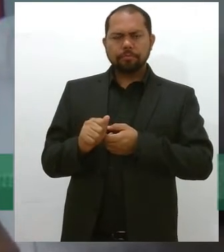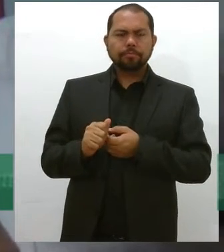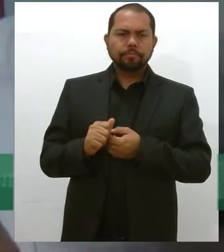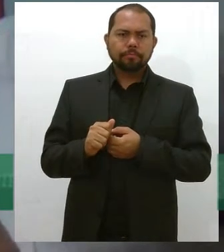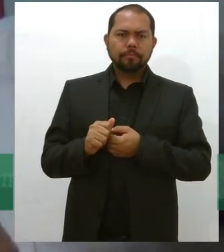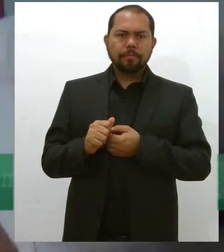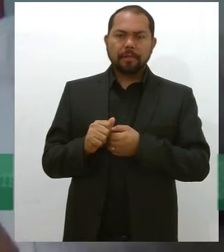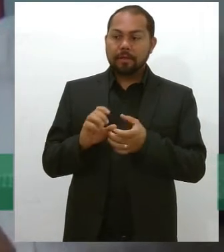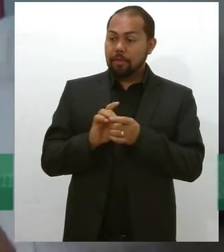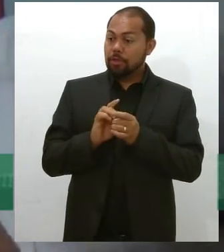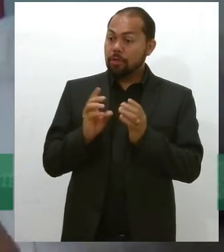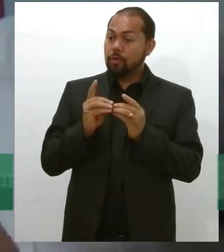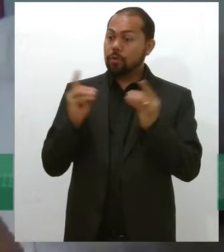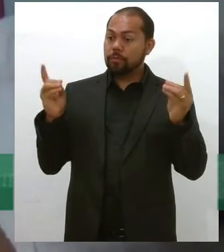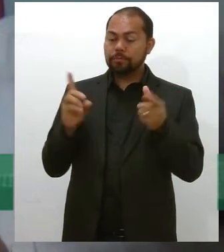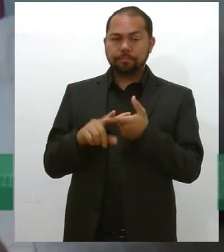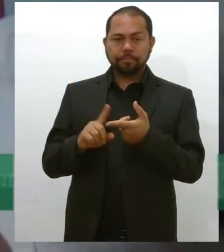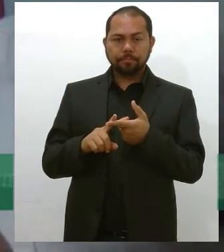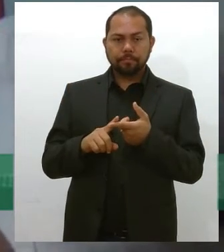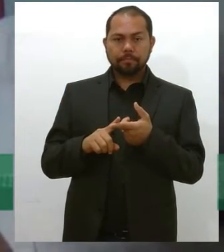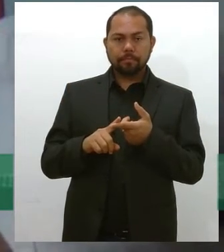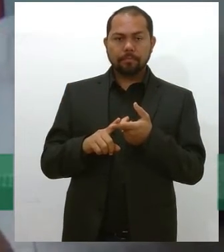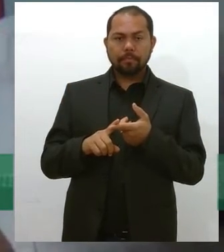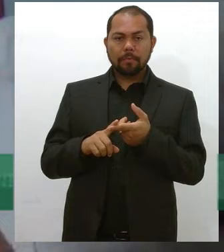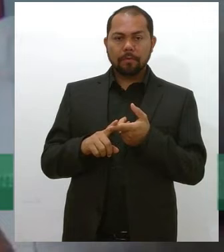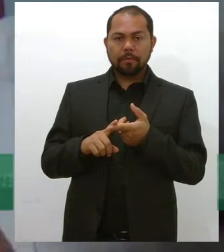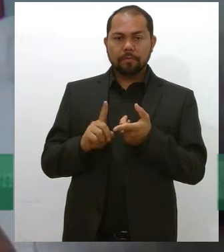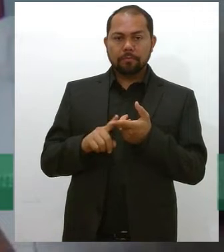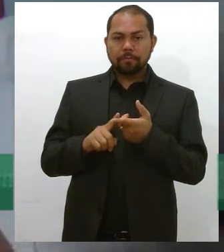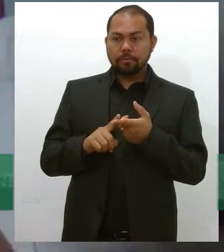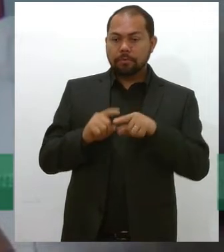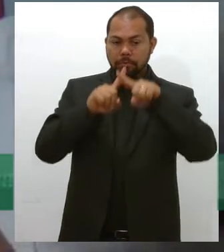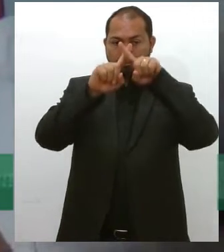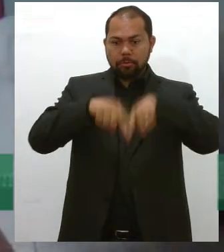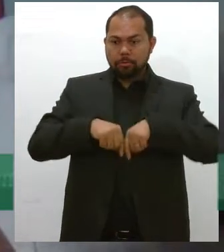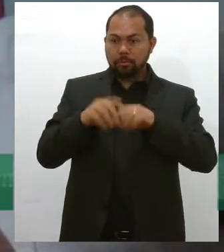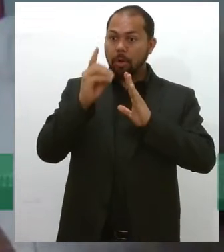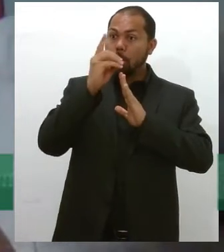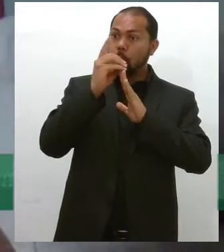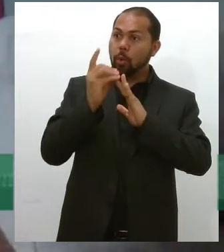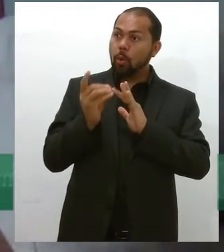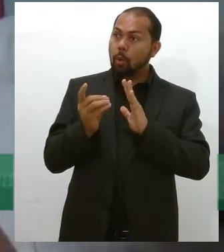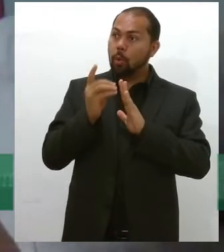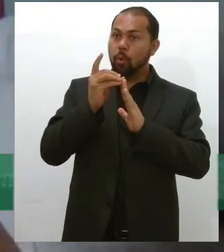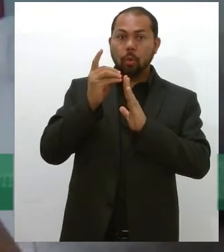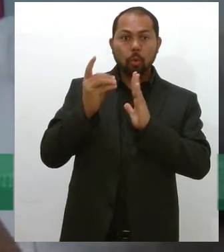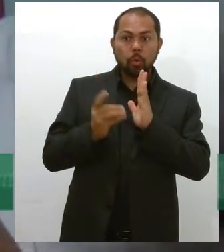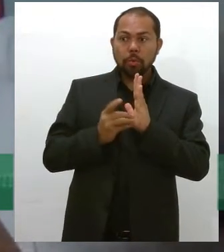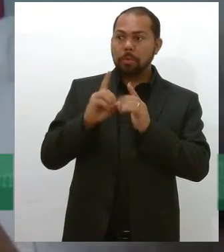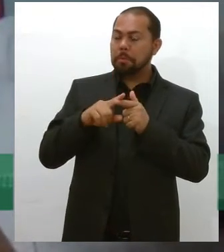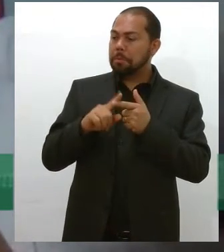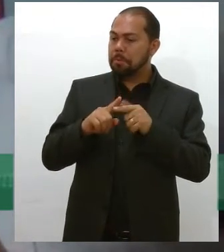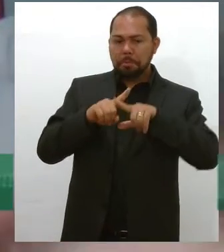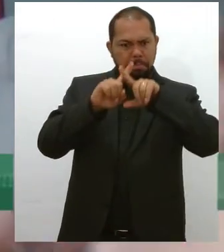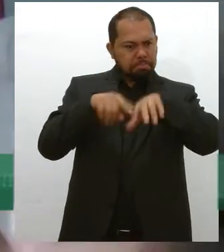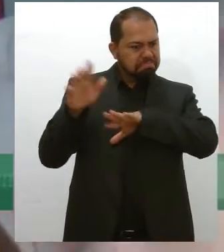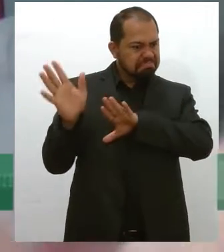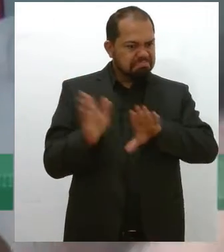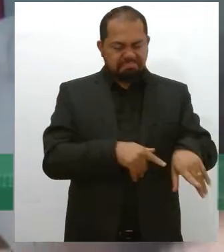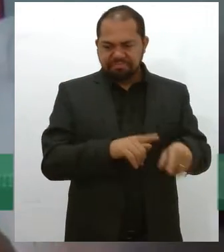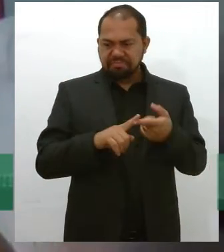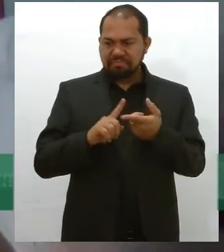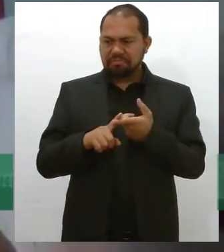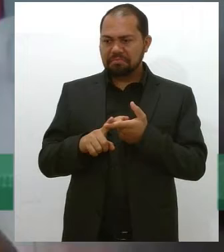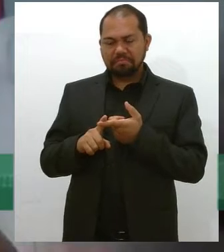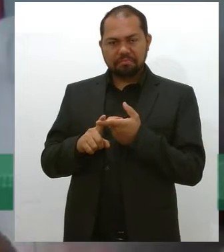independente. Então, além de anular o decreto, né, fazer com que o decreto não tivesse validade, esse movimento